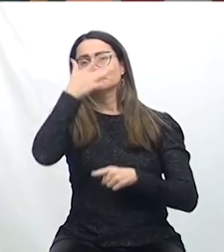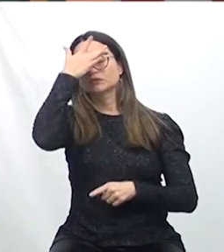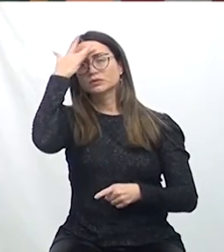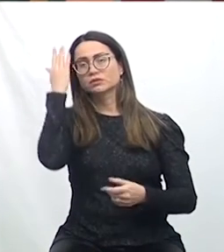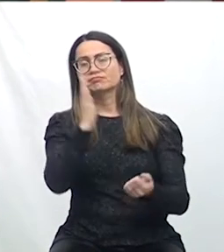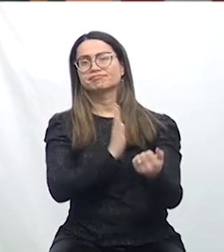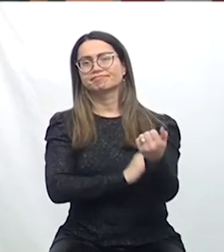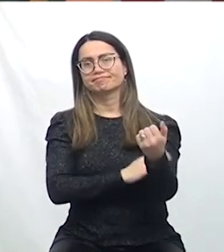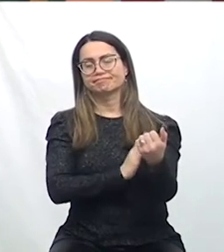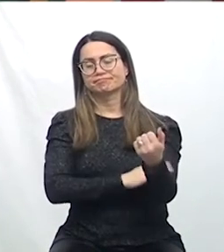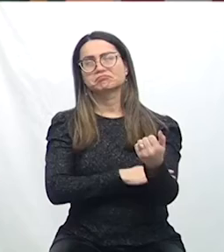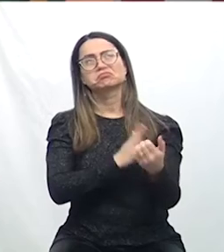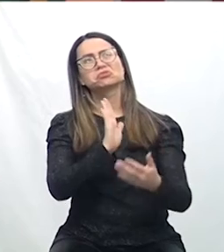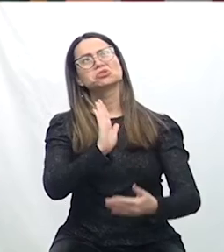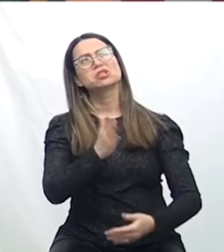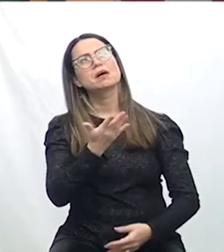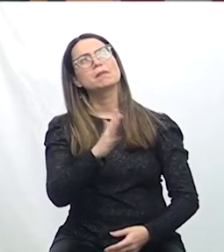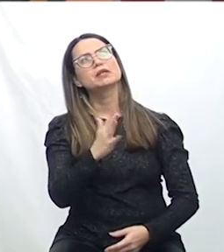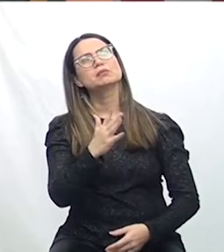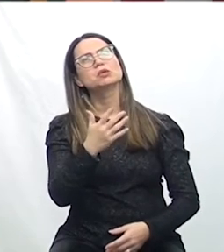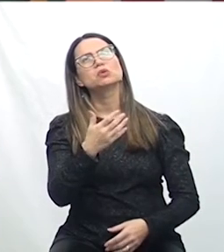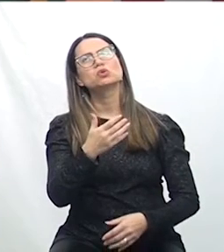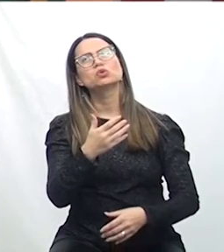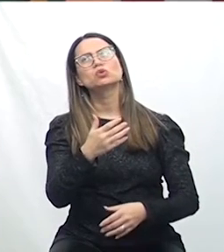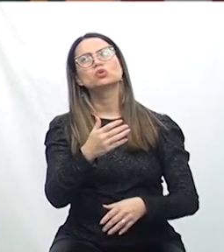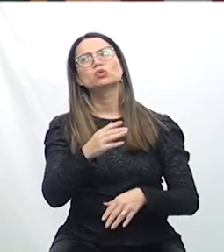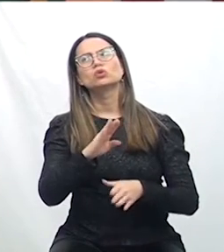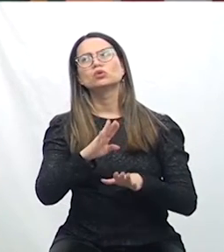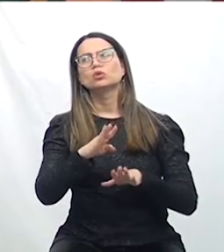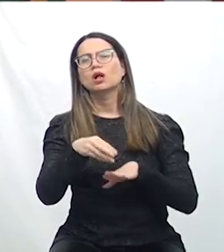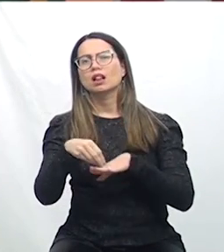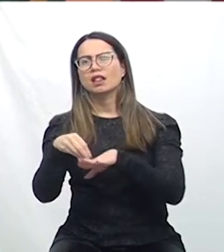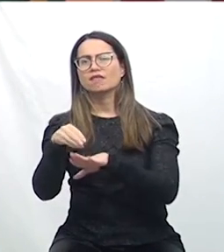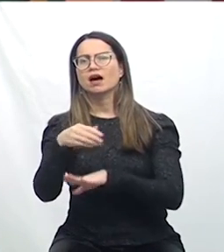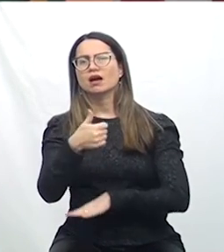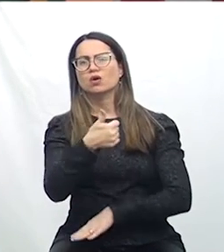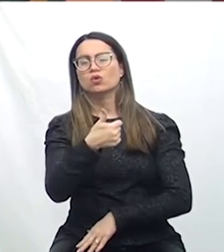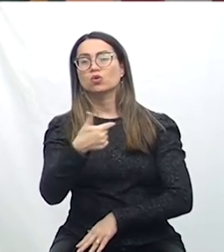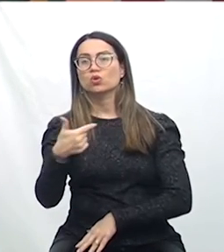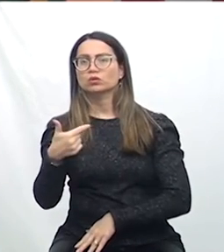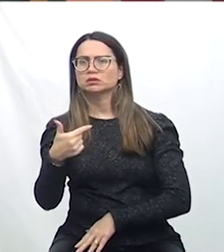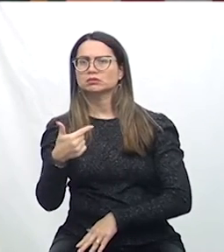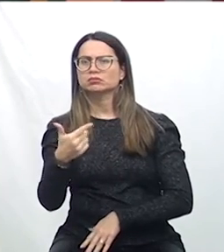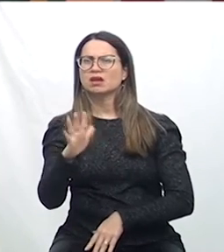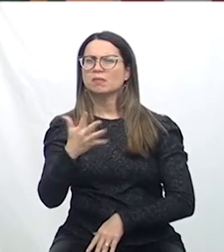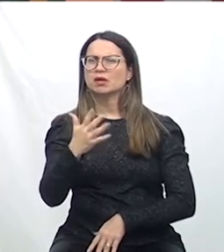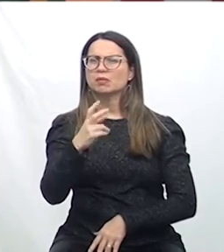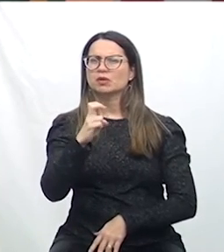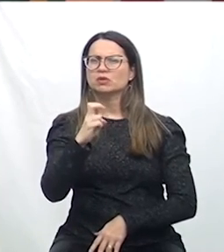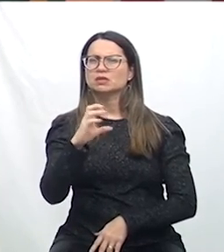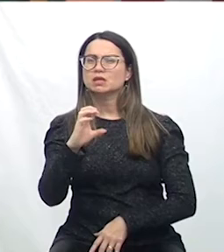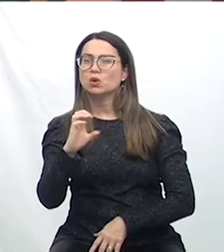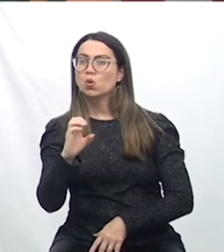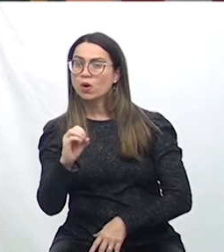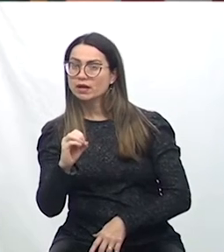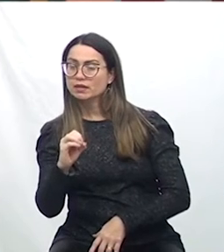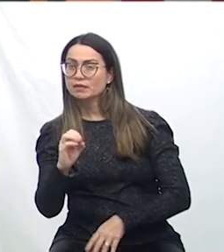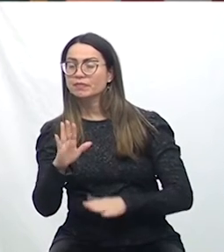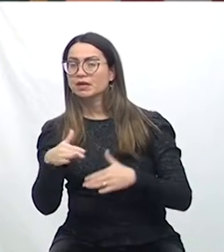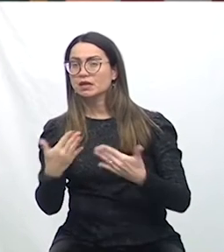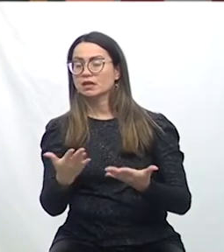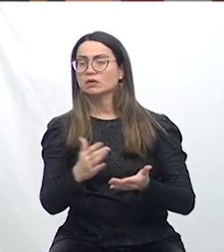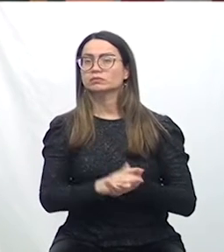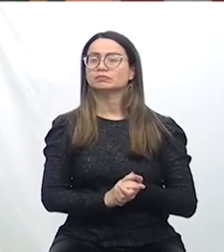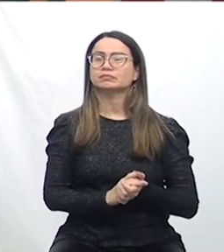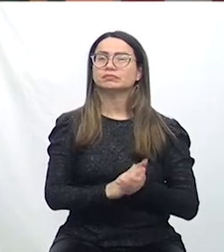aqui do município cerca de 12. A princípio, era 50. Então, esse requerimento vem em